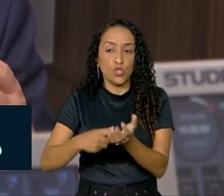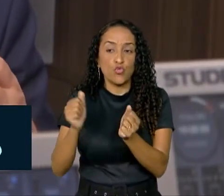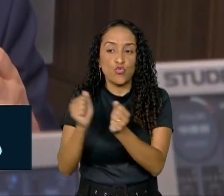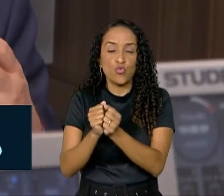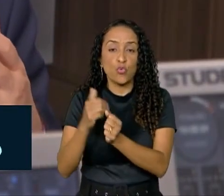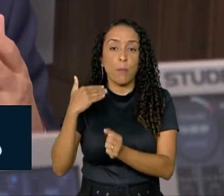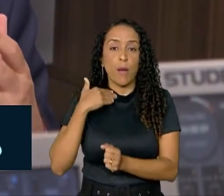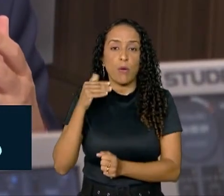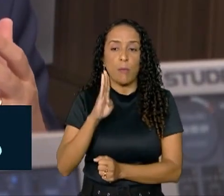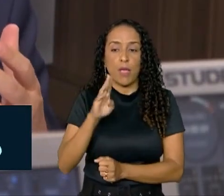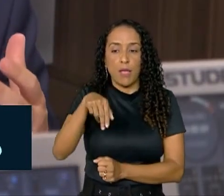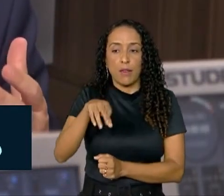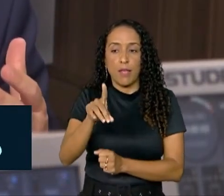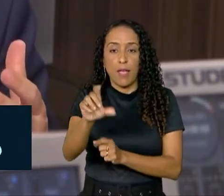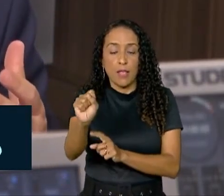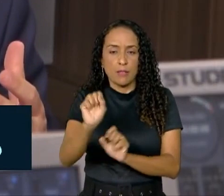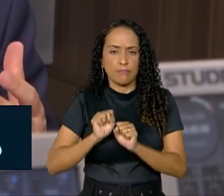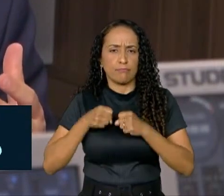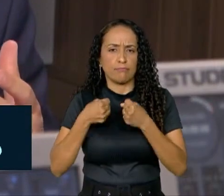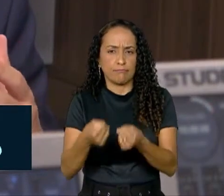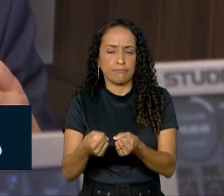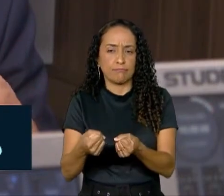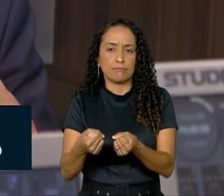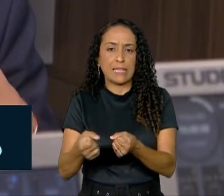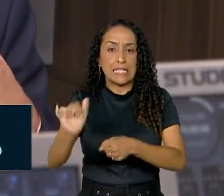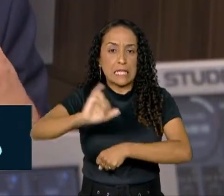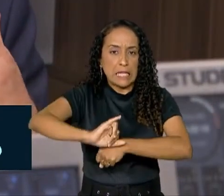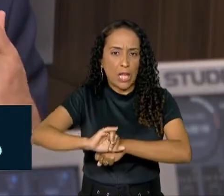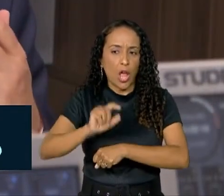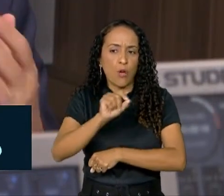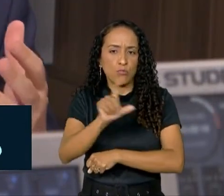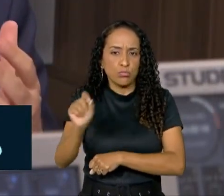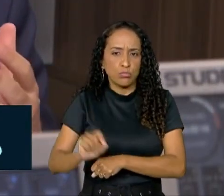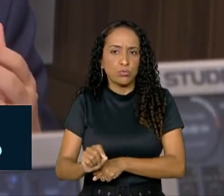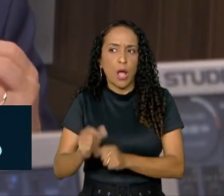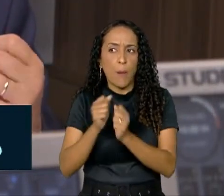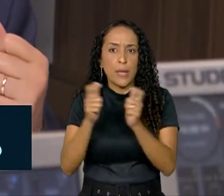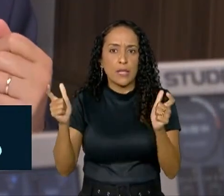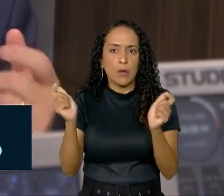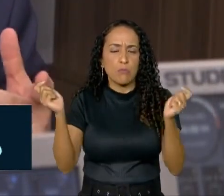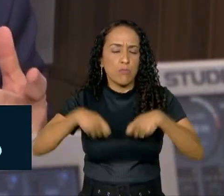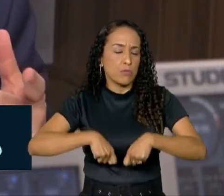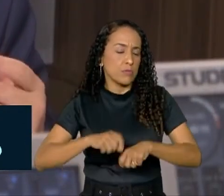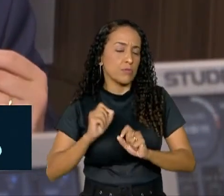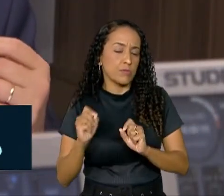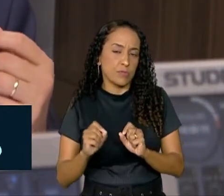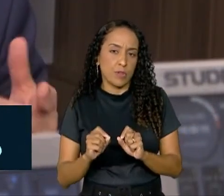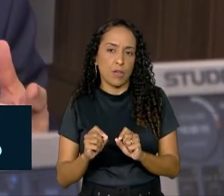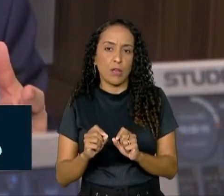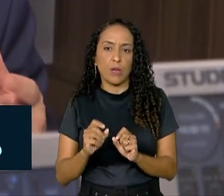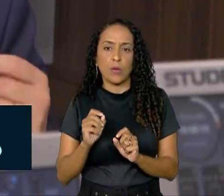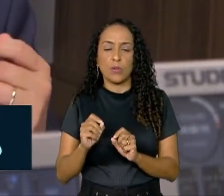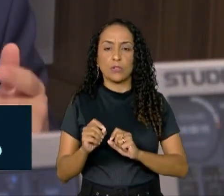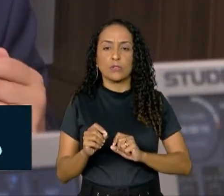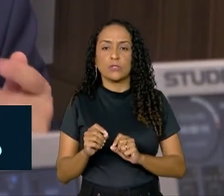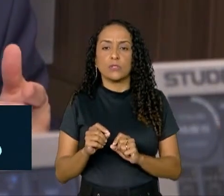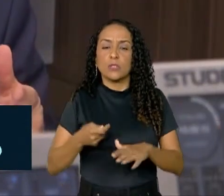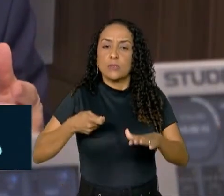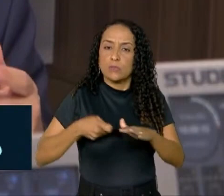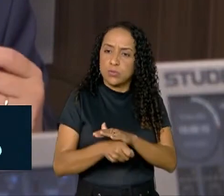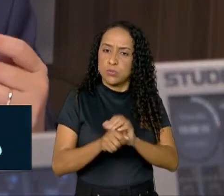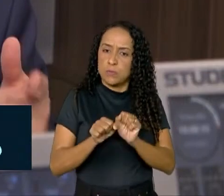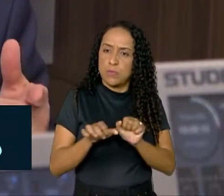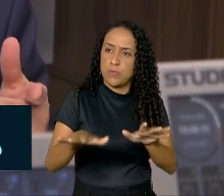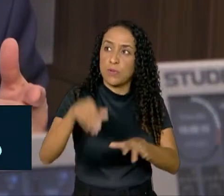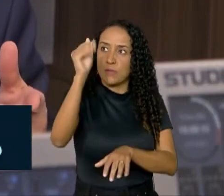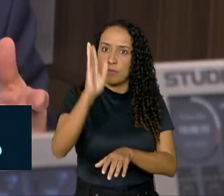BNDES para fortalecimento dessas centrais, para que elas ampliem o seu potencial de